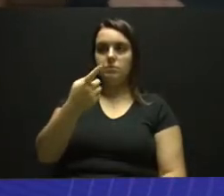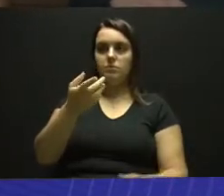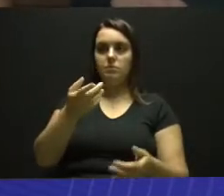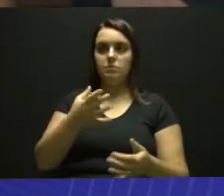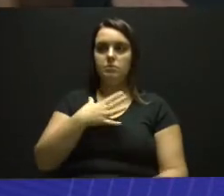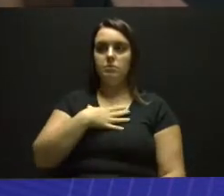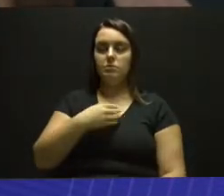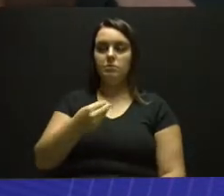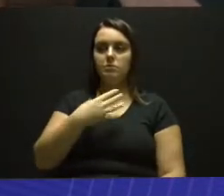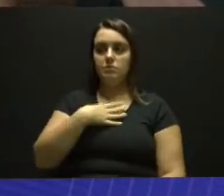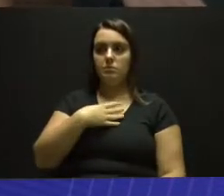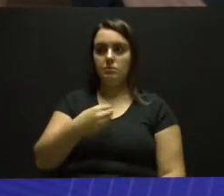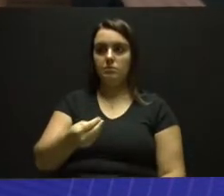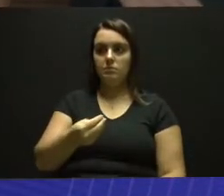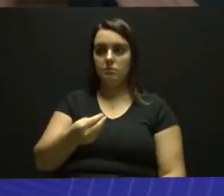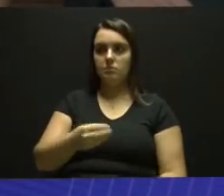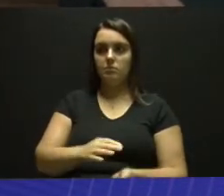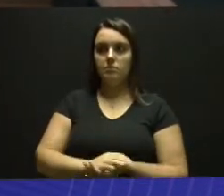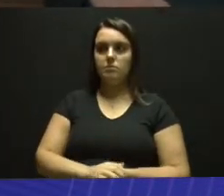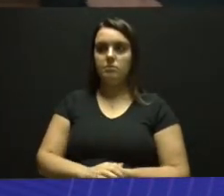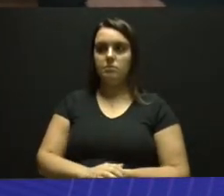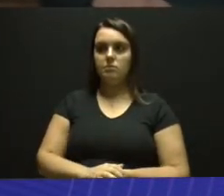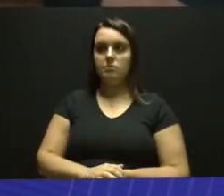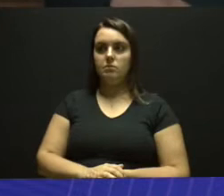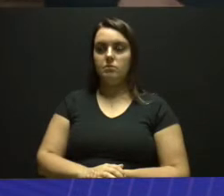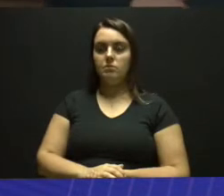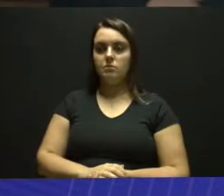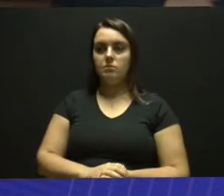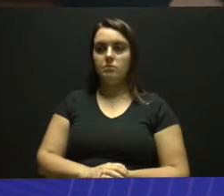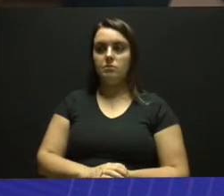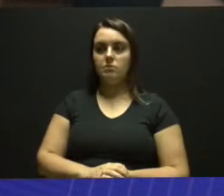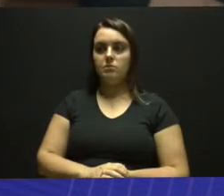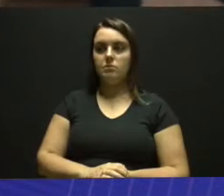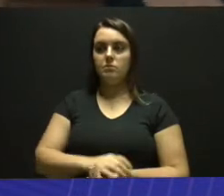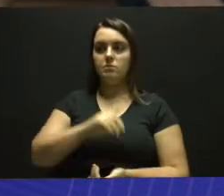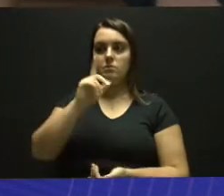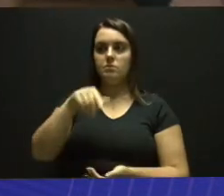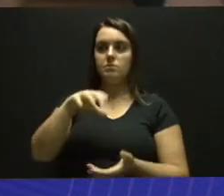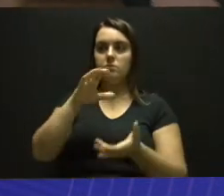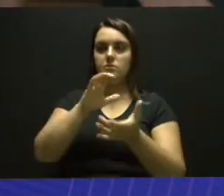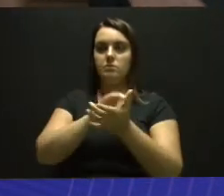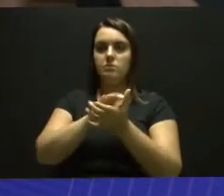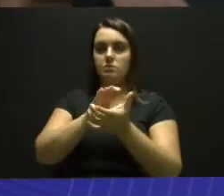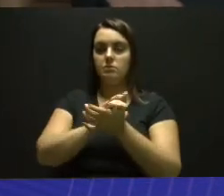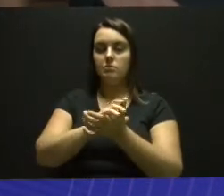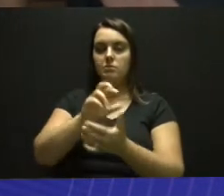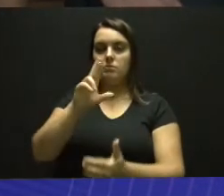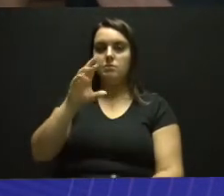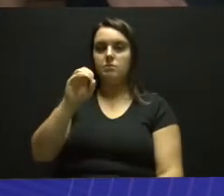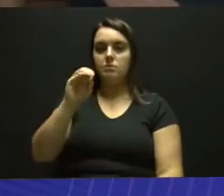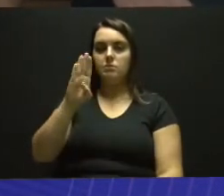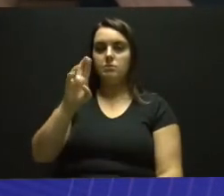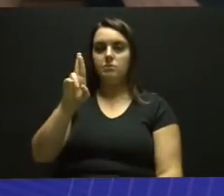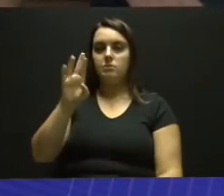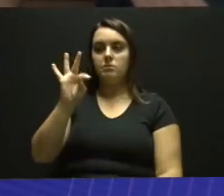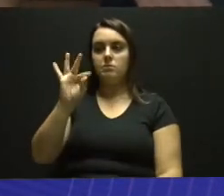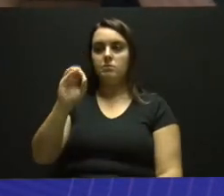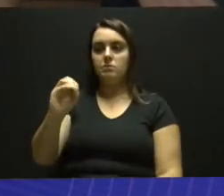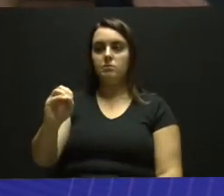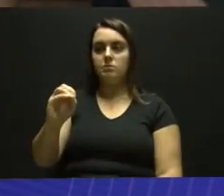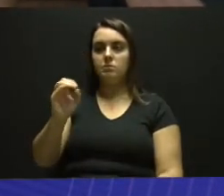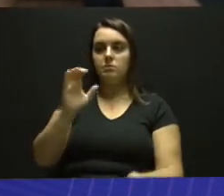e aparecida carlos mariano ponciano é casada com roberto martins da silva e tem duas